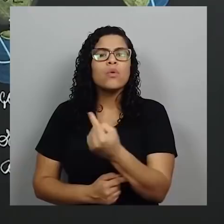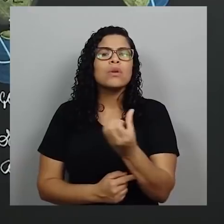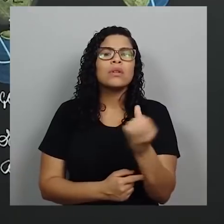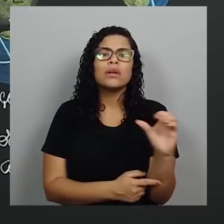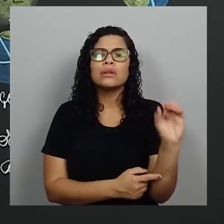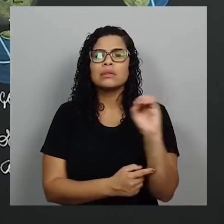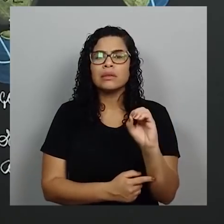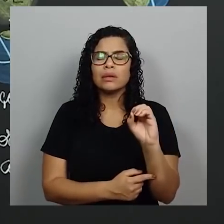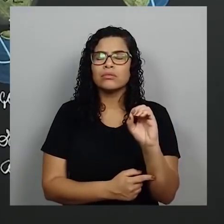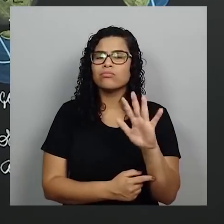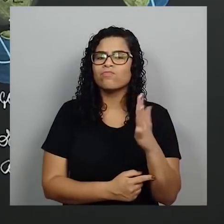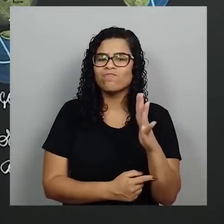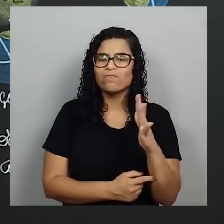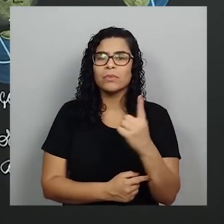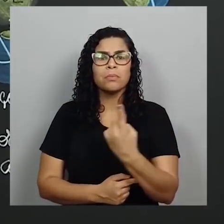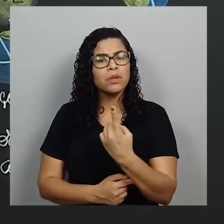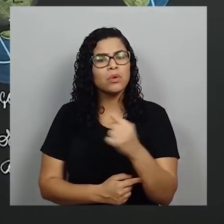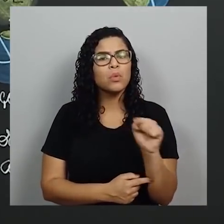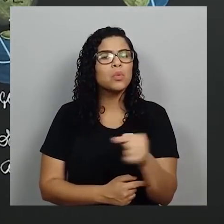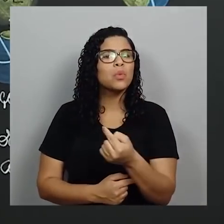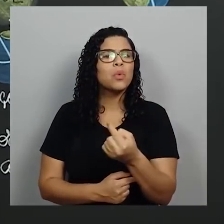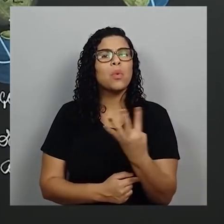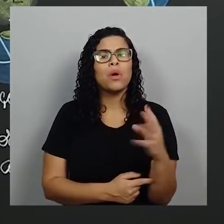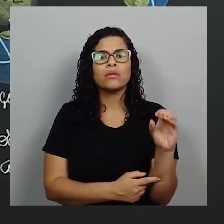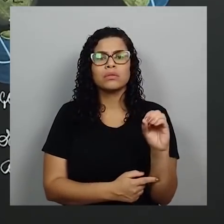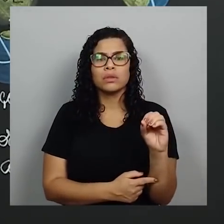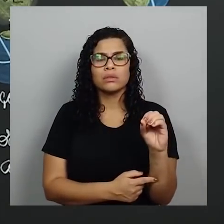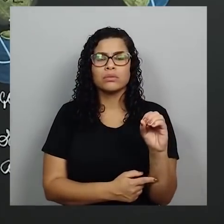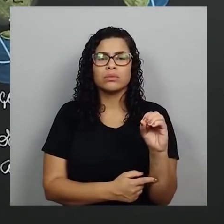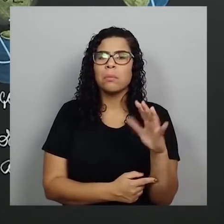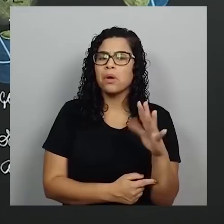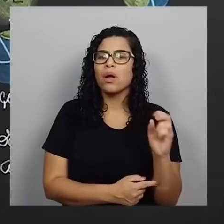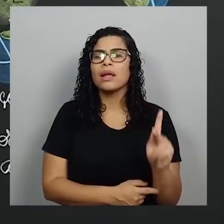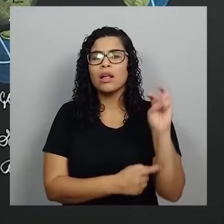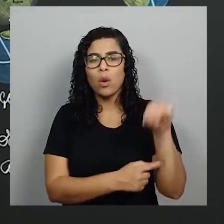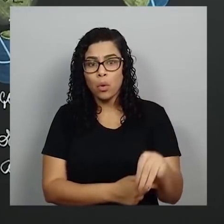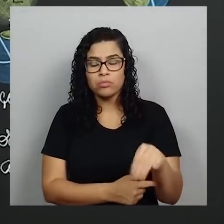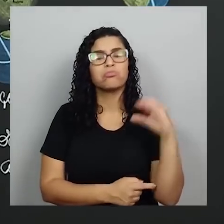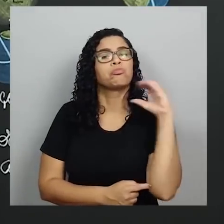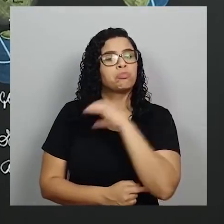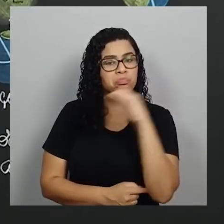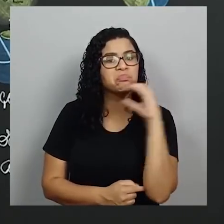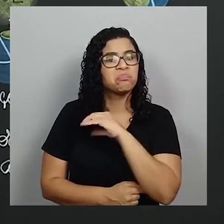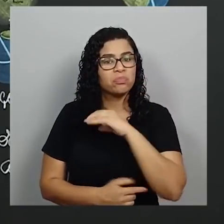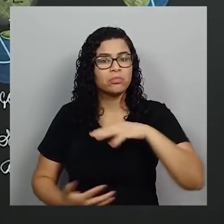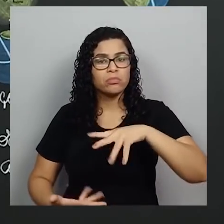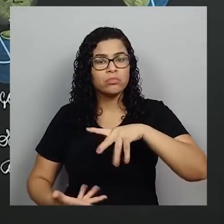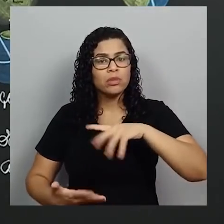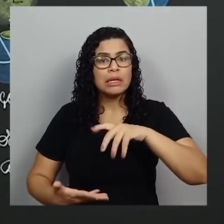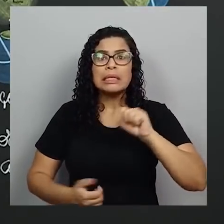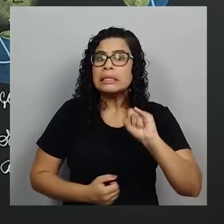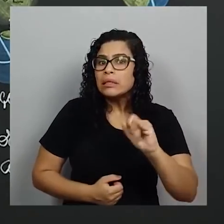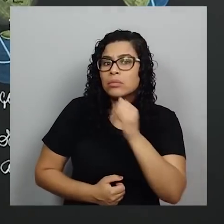1.660 e pouco, alguns lugares em torno de 1.460 quilômetros. Fala, gente, é muita coisa. E os alunos se